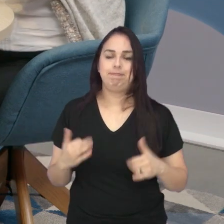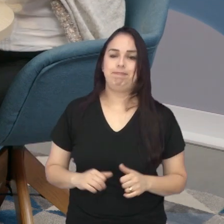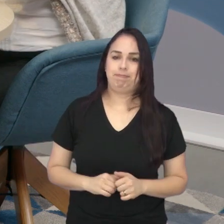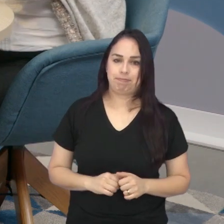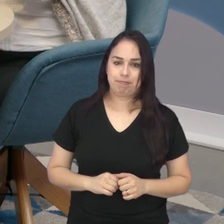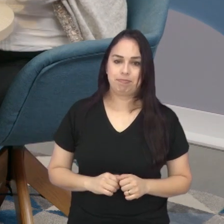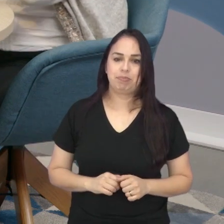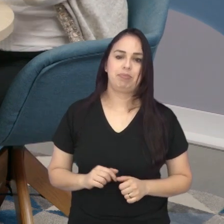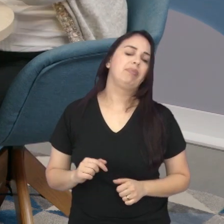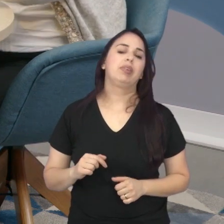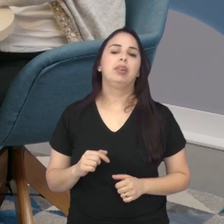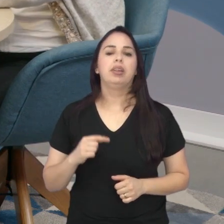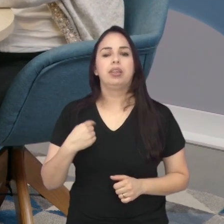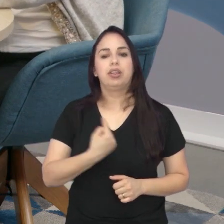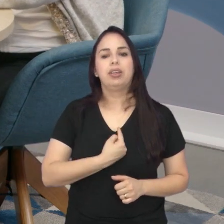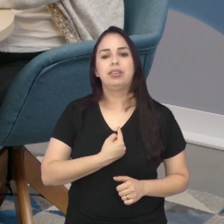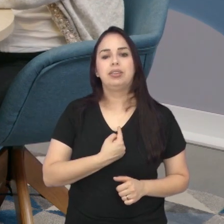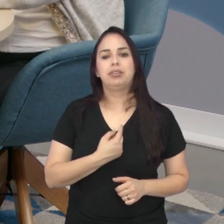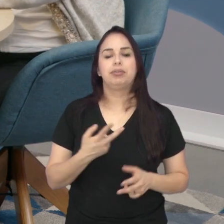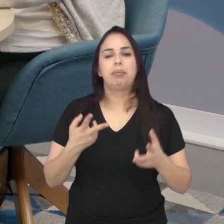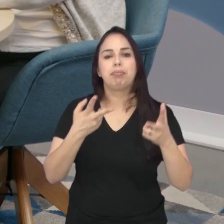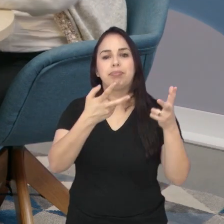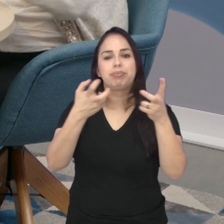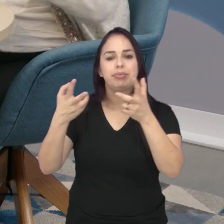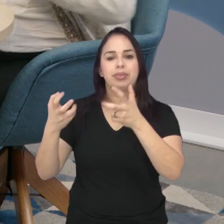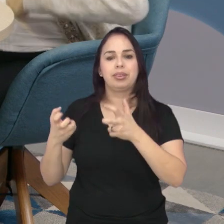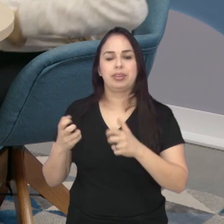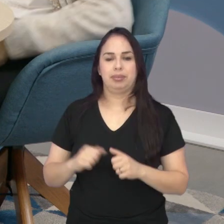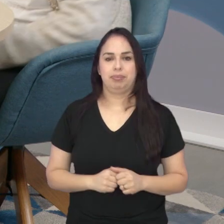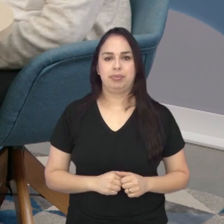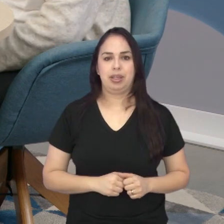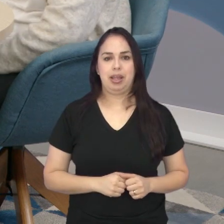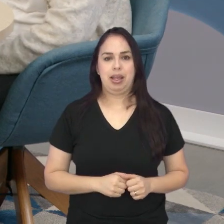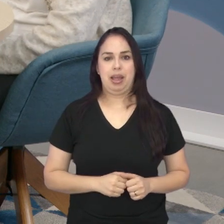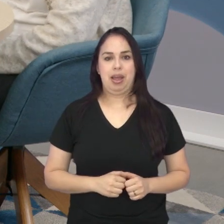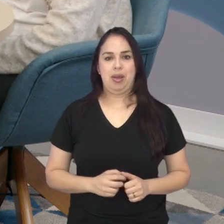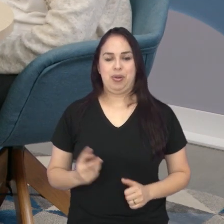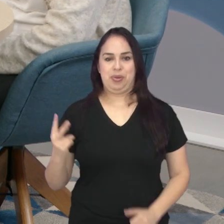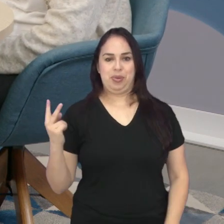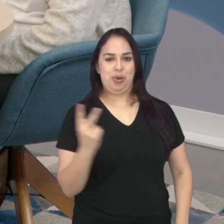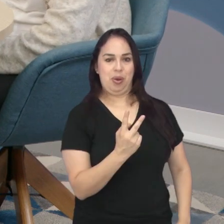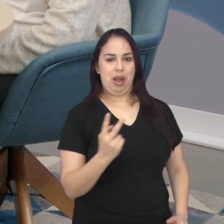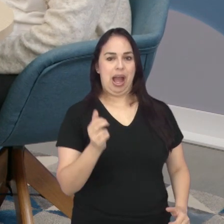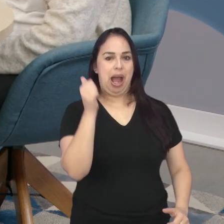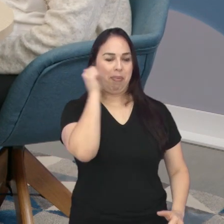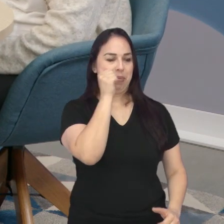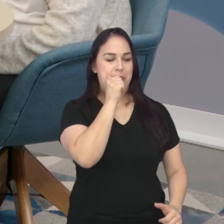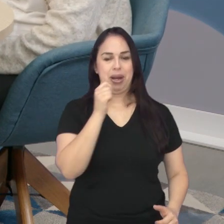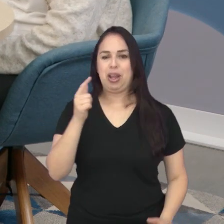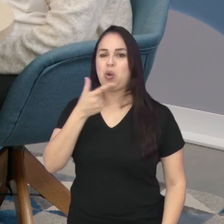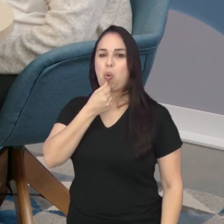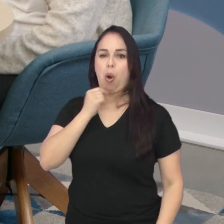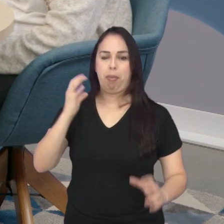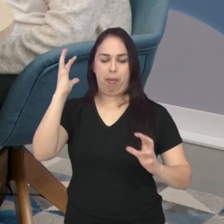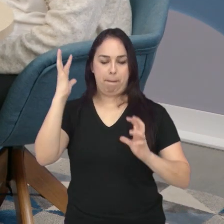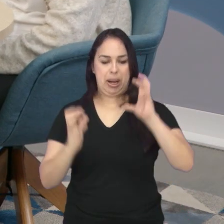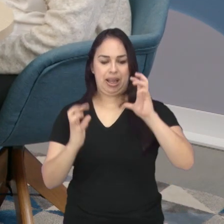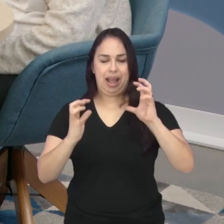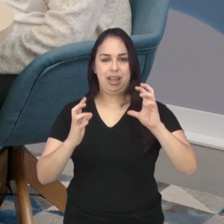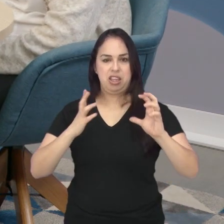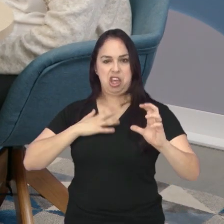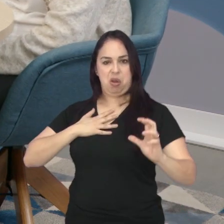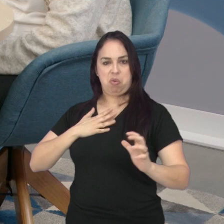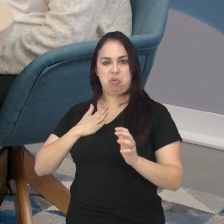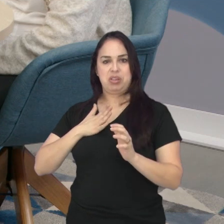que a gente escuta muito por aí, que falam briga de marido e mulher, ninguém mete a colher, esse ditado. A